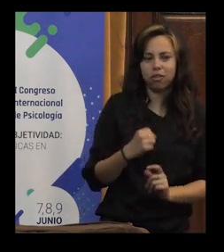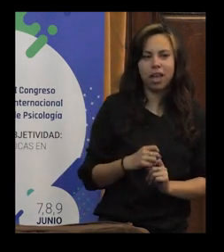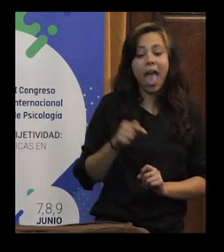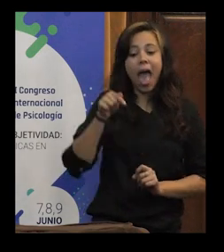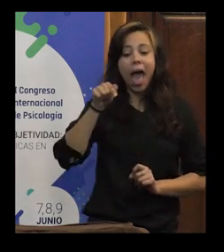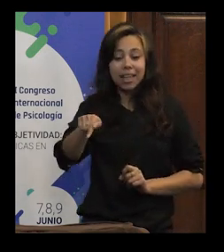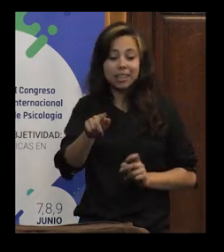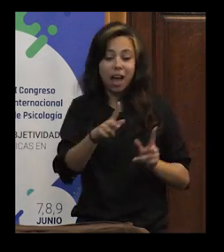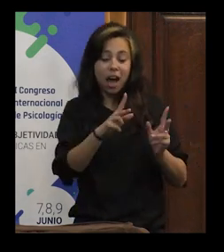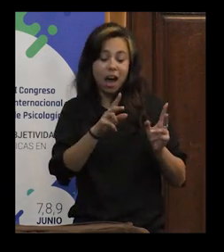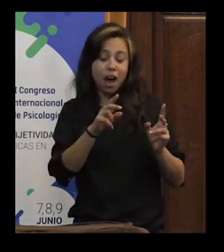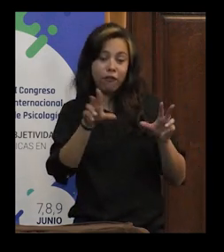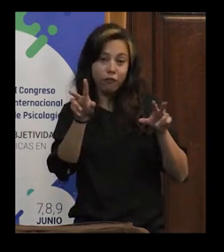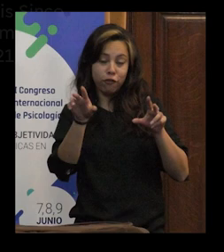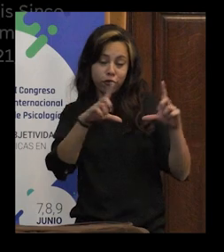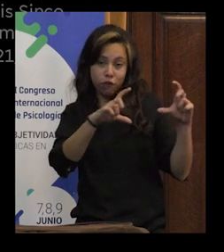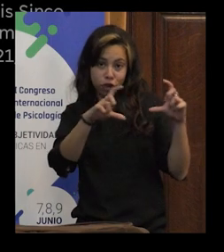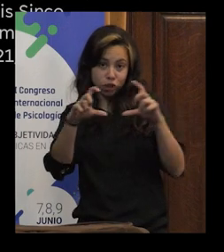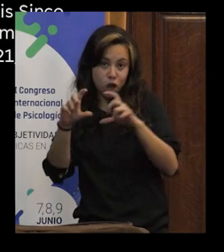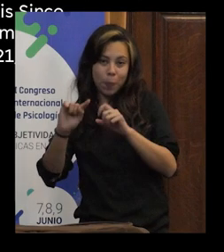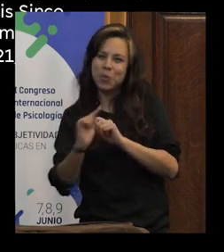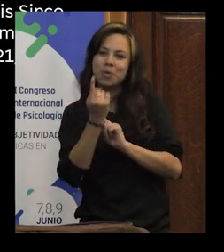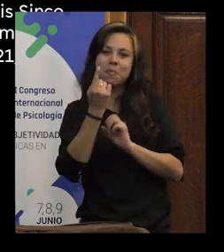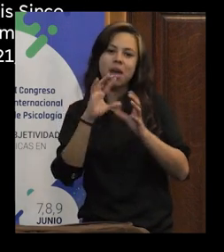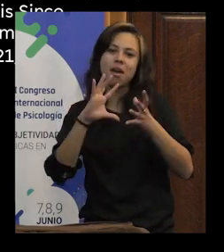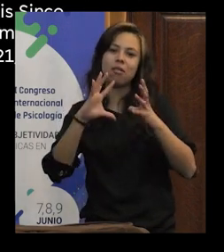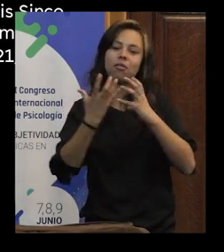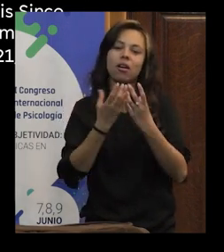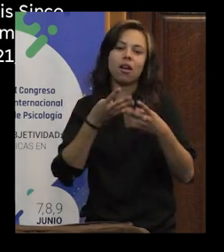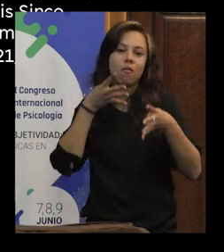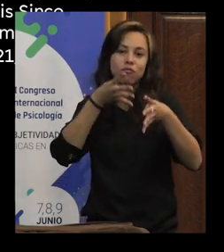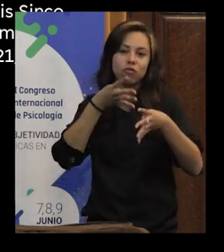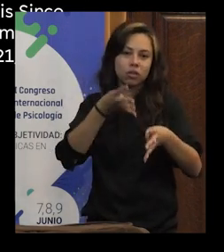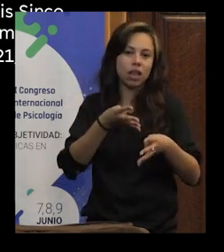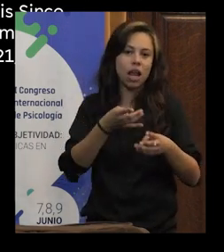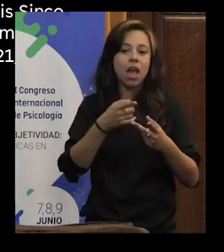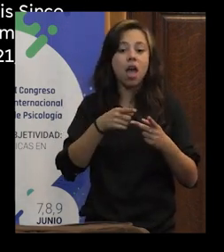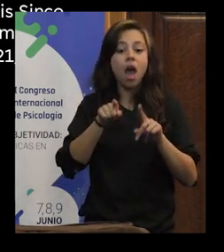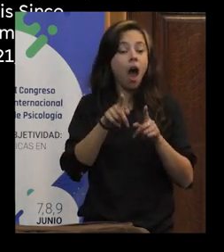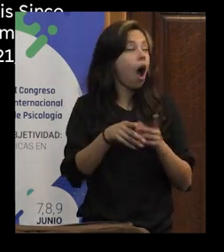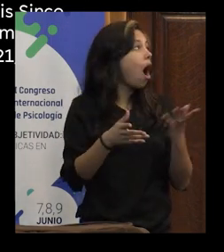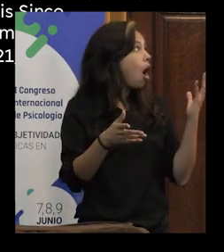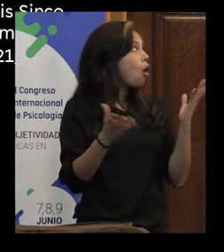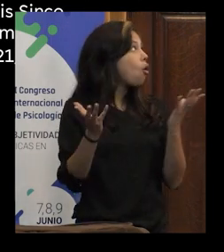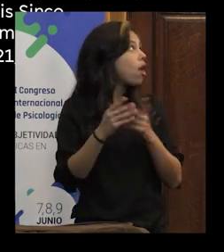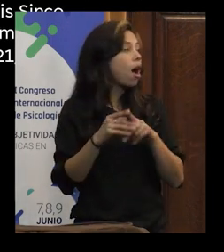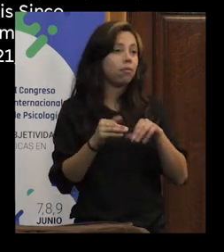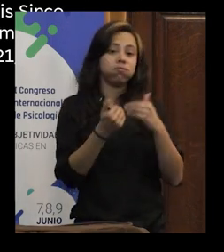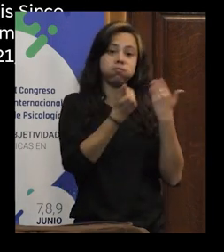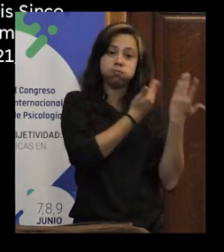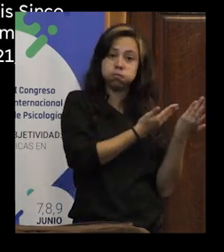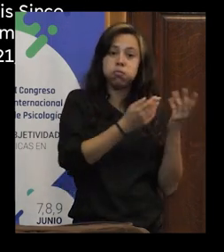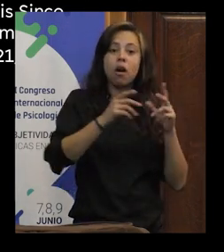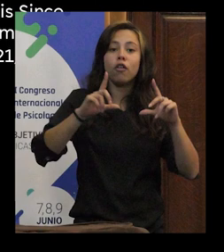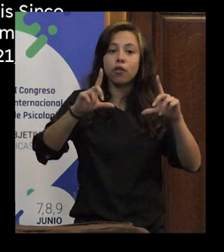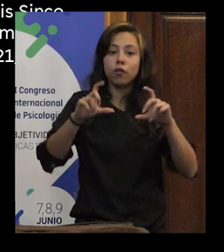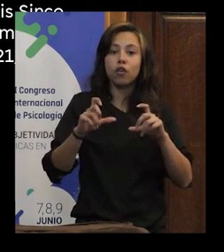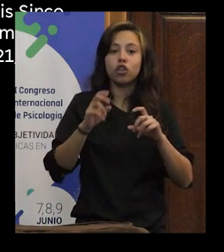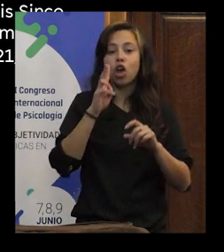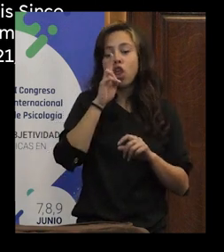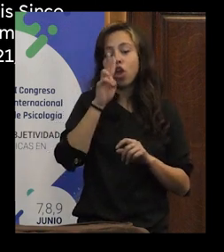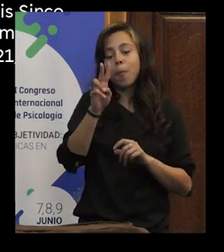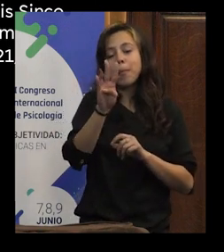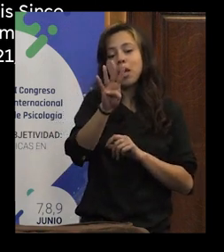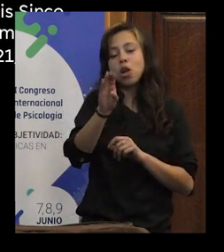Mas esta foto, que é de 2004, e que é uma foto que esteve